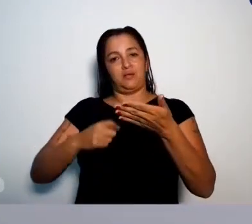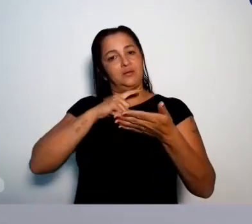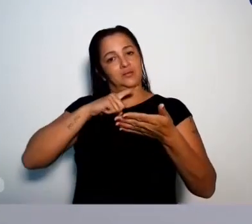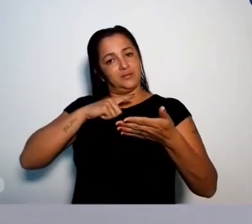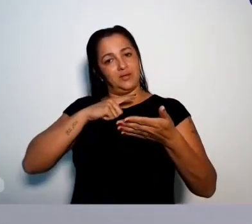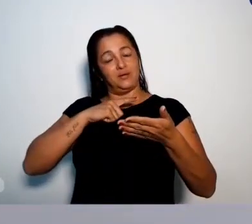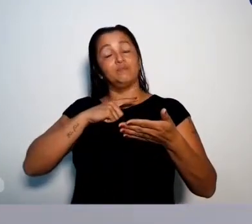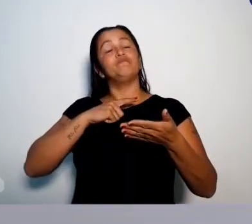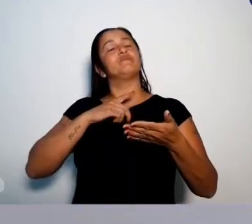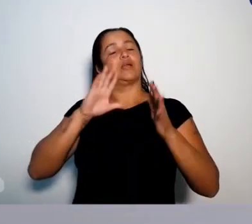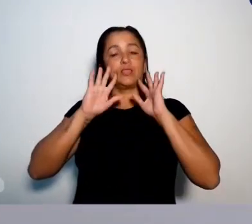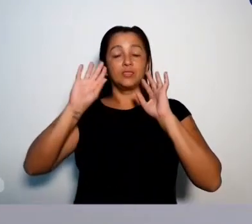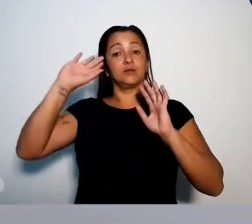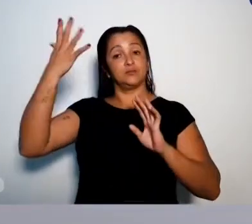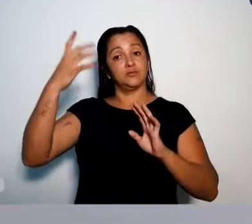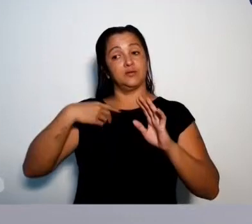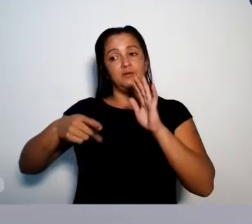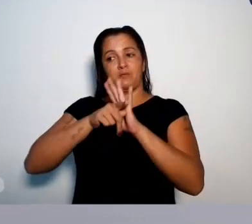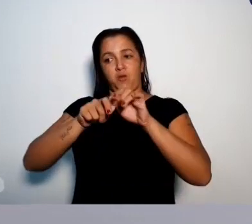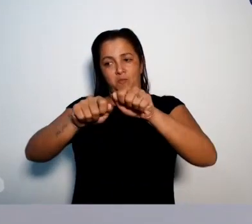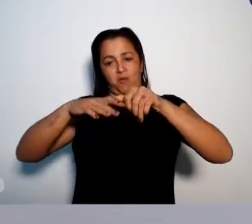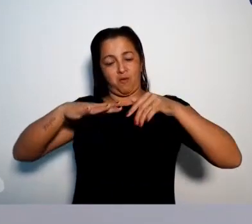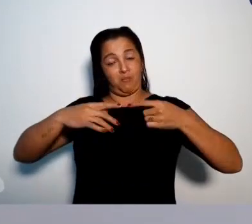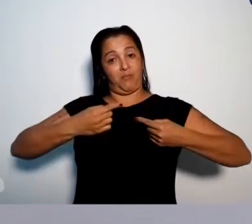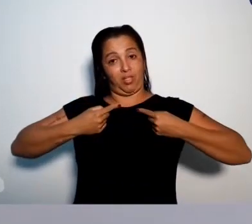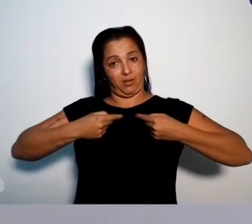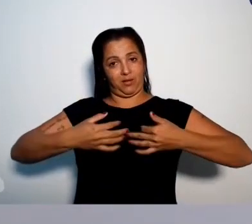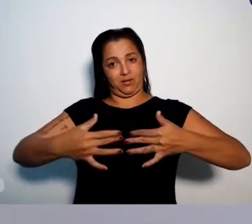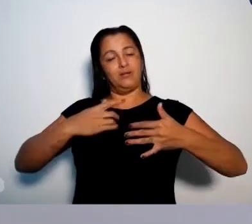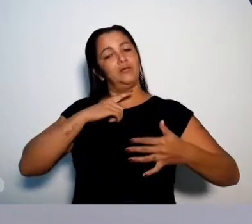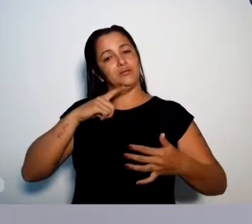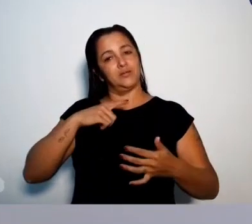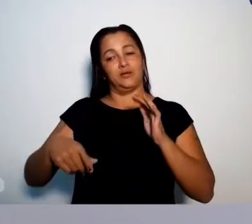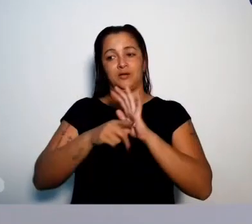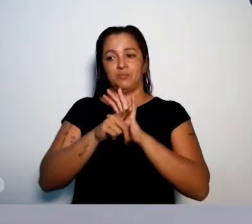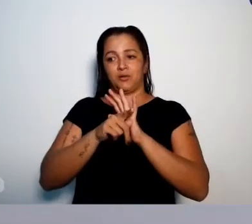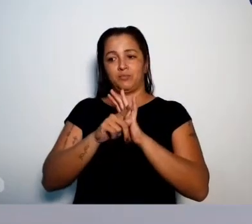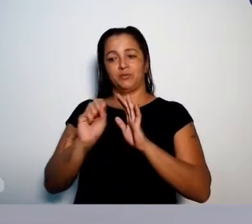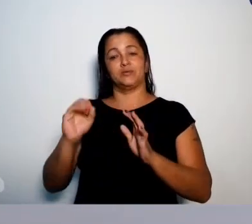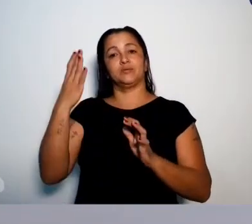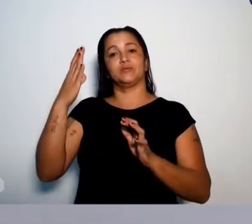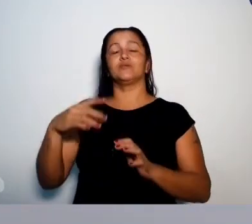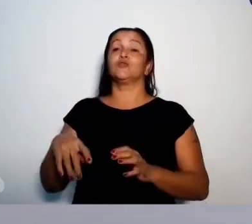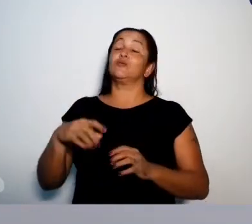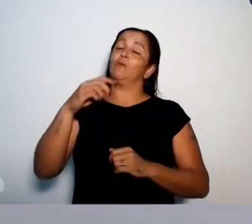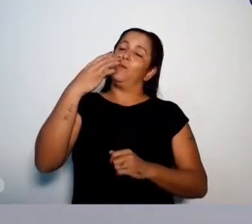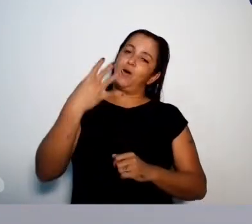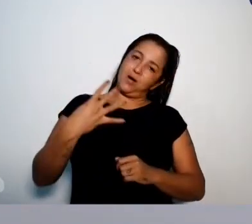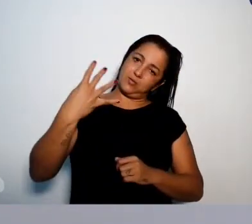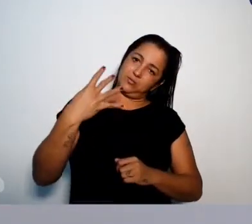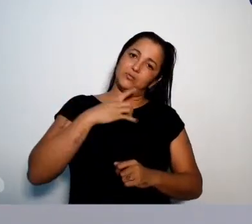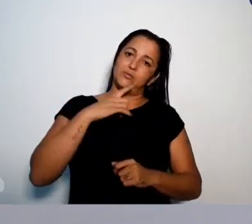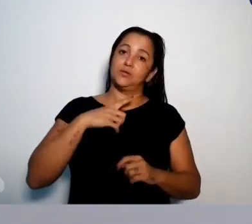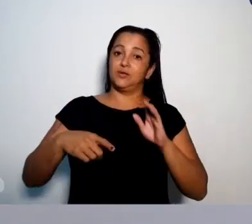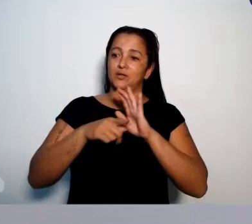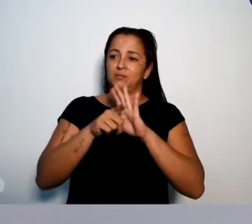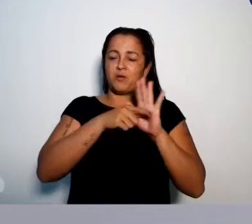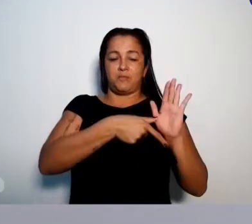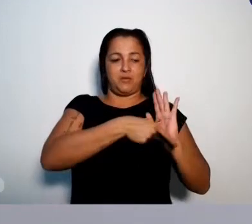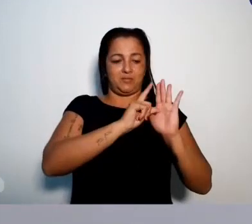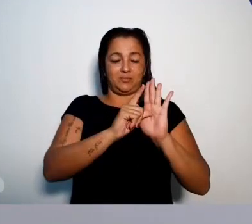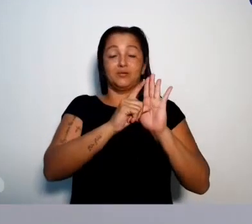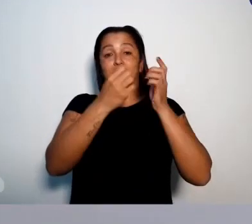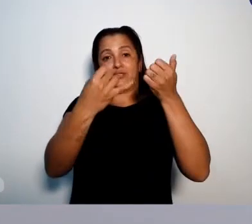plenário, traz no seu inciso 4º a constituição de precedentes. No